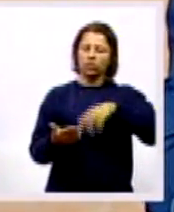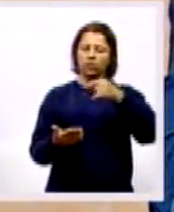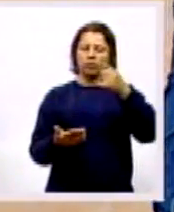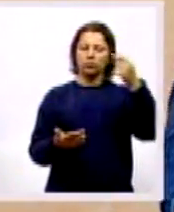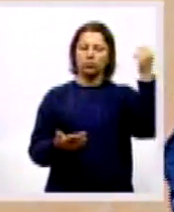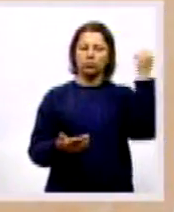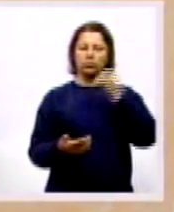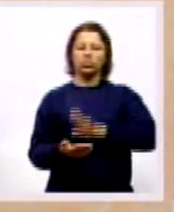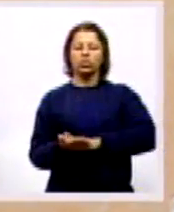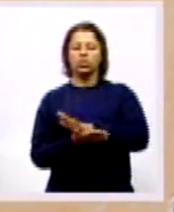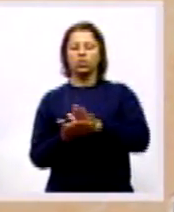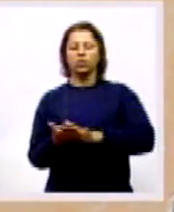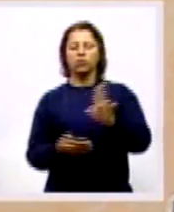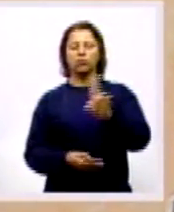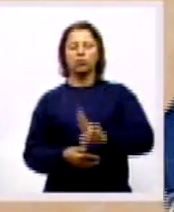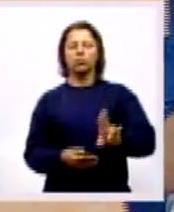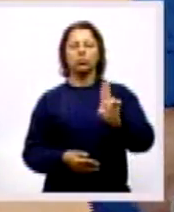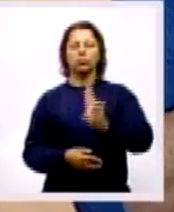usava.